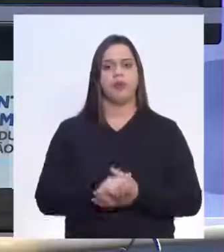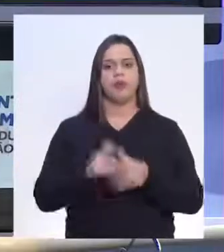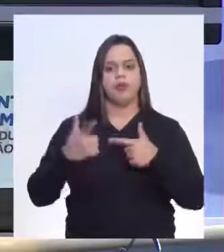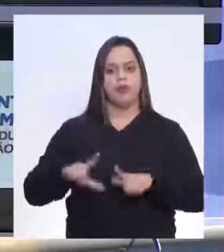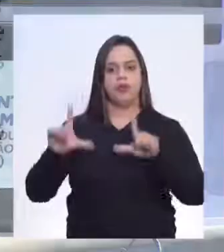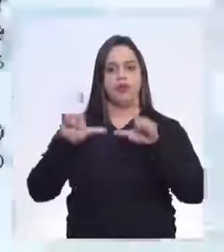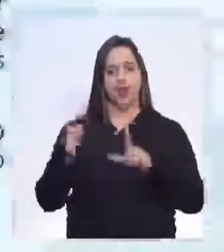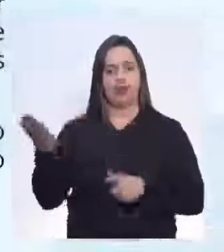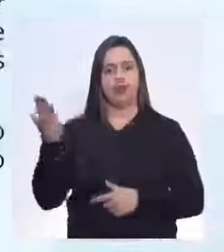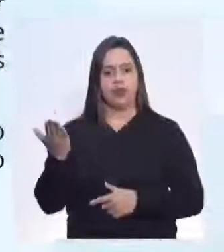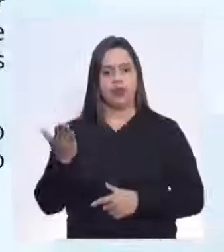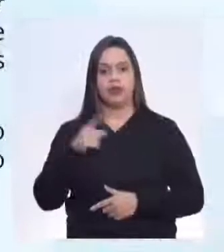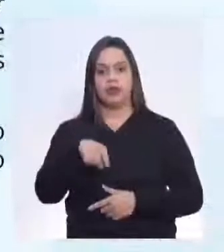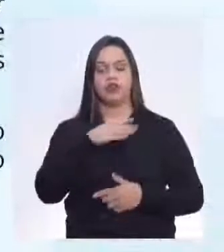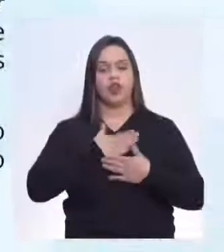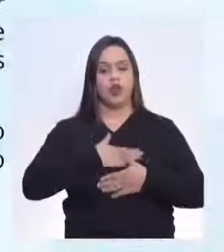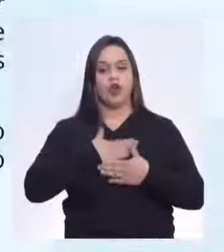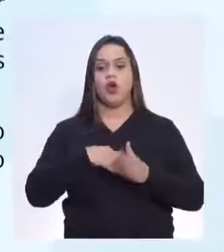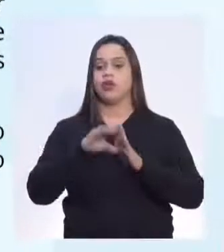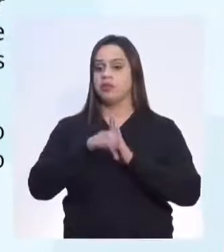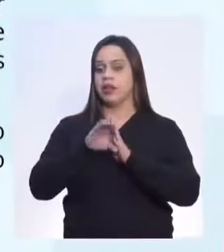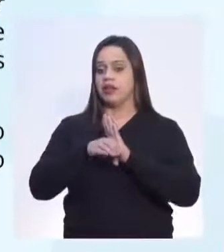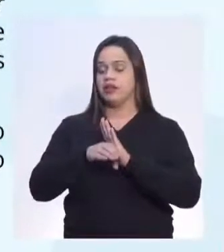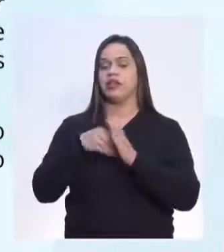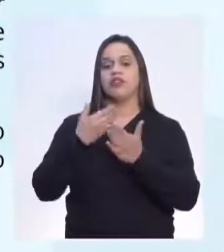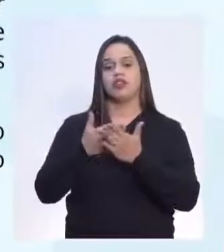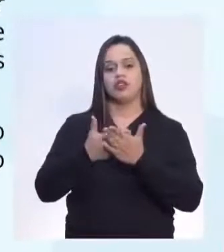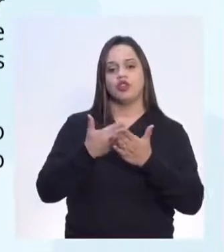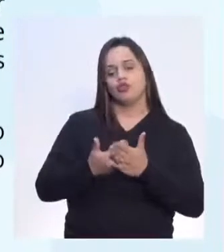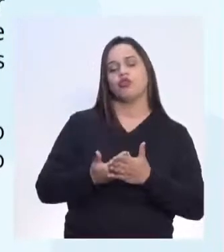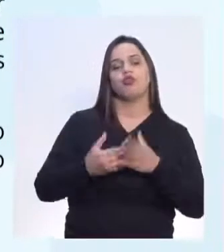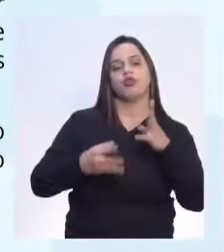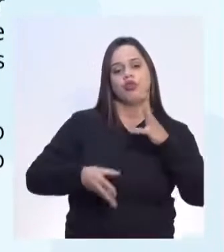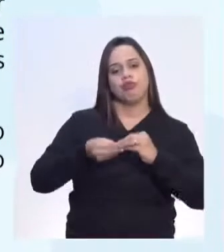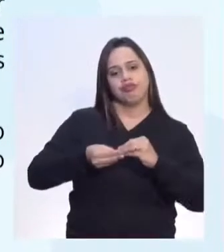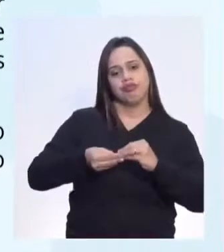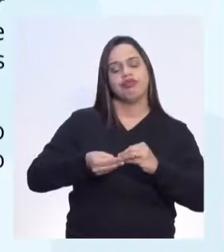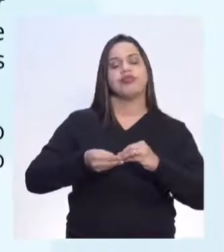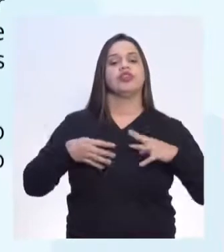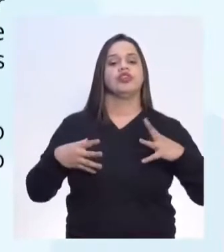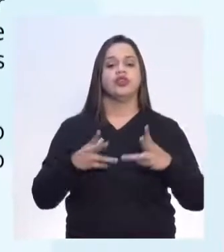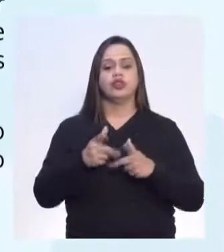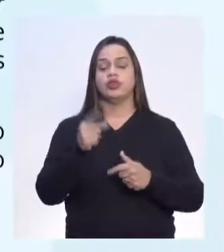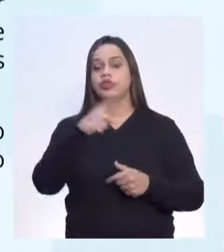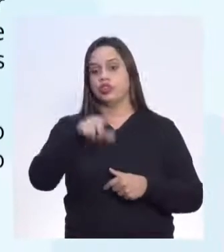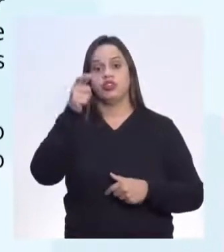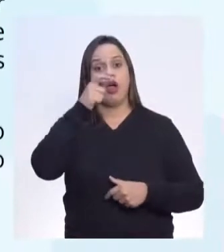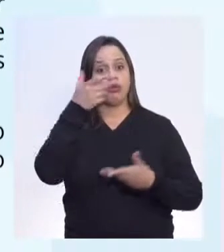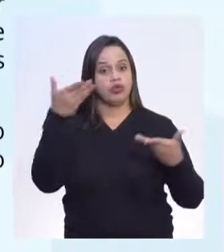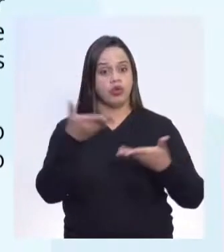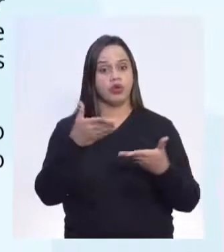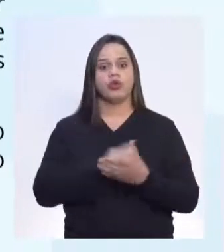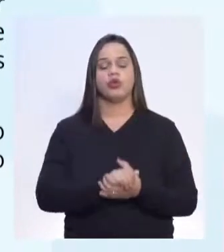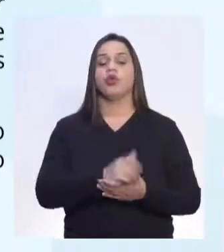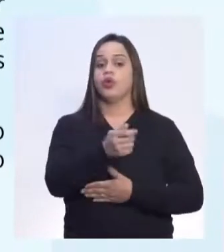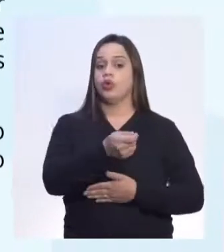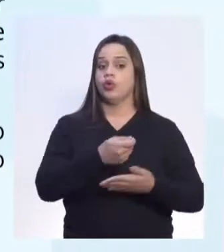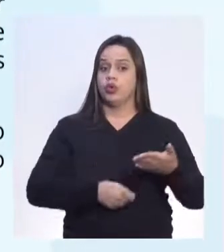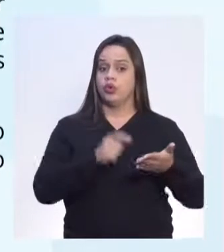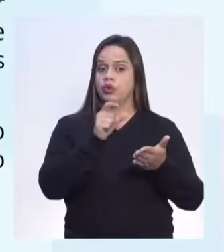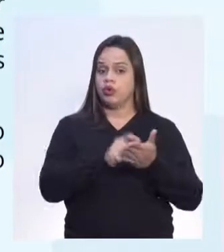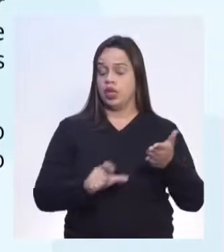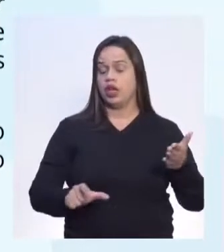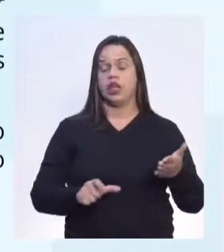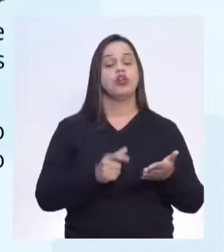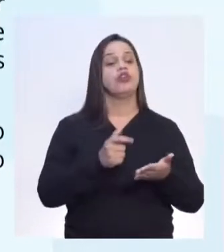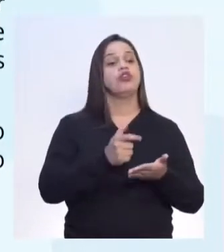tela, para quem gosta de printar e fazer os studygrams e fazer os resumos, como você pode observar, o trecho Pedrinho comeu